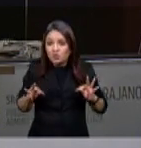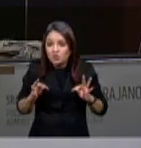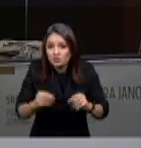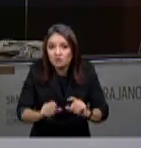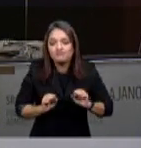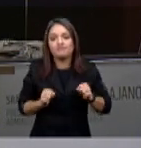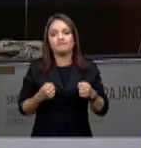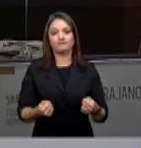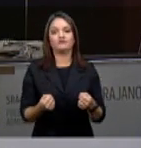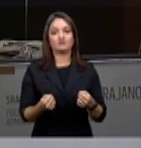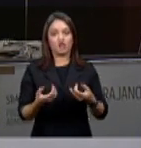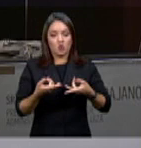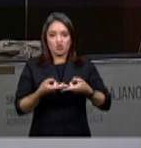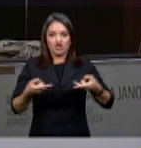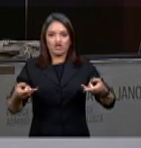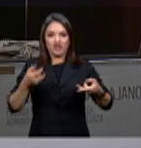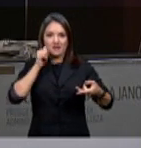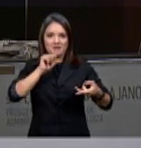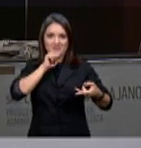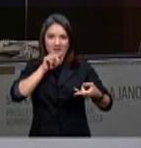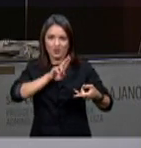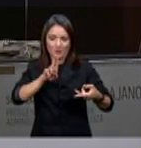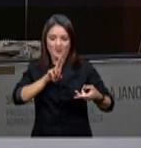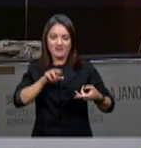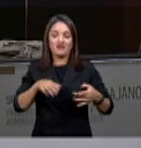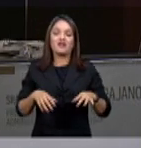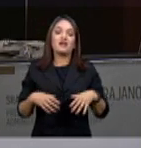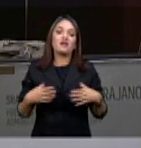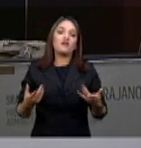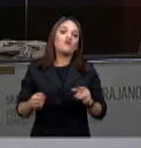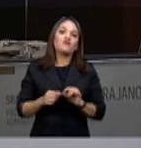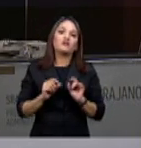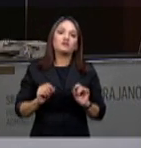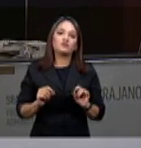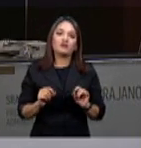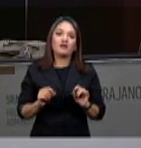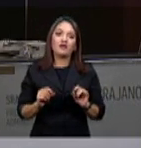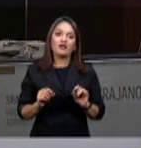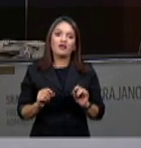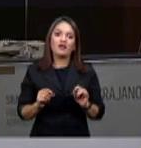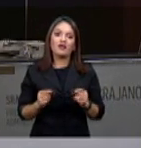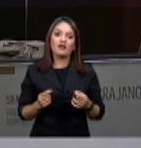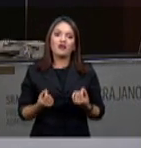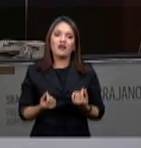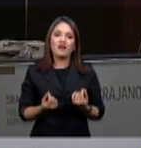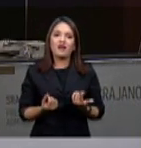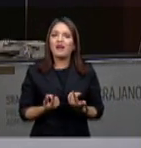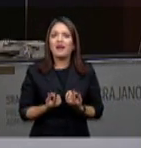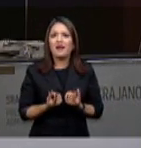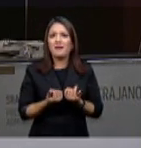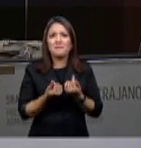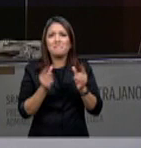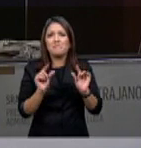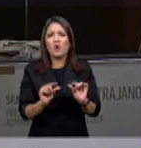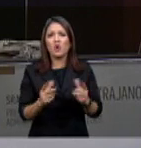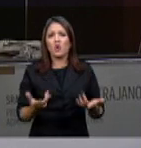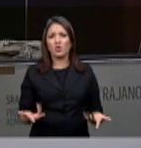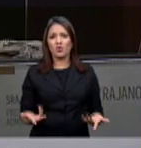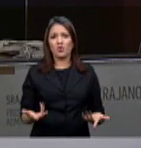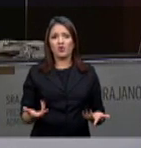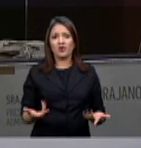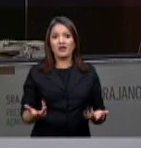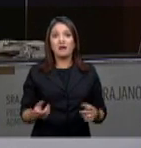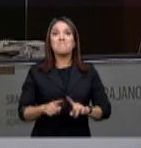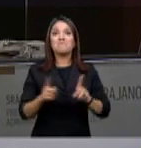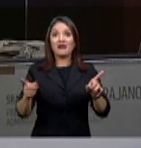que era possível e o cheque mãe deu para nós e eu falo para os meus amigos ele custa muito pouquinho da folha de pagamento ele